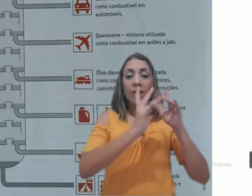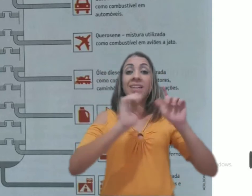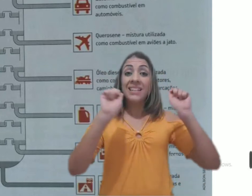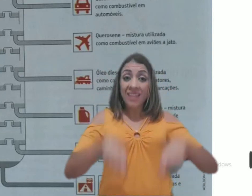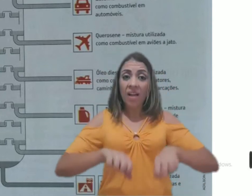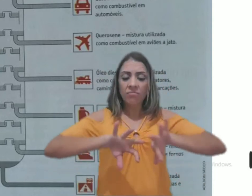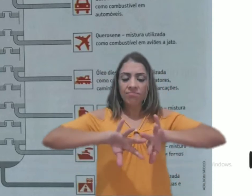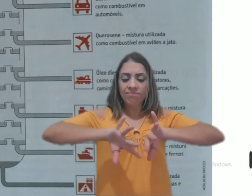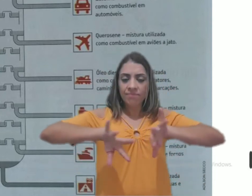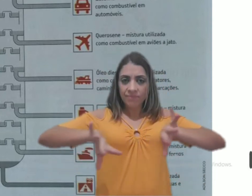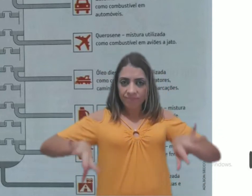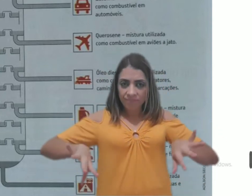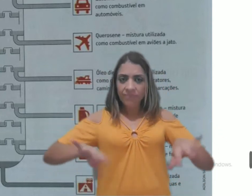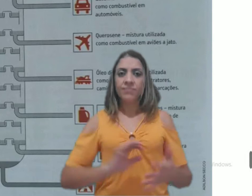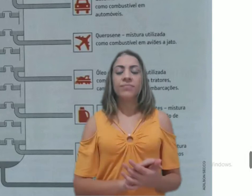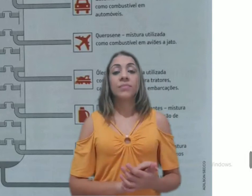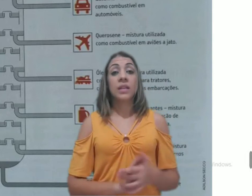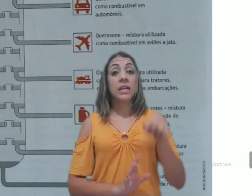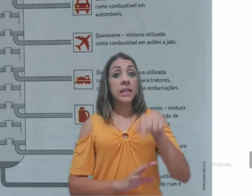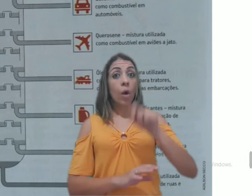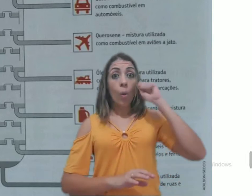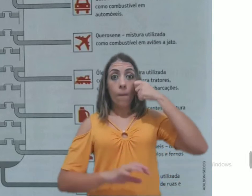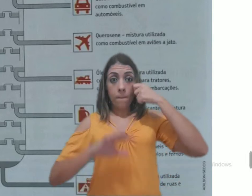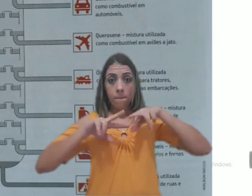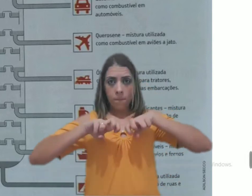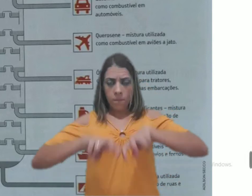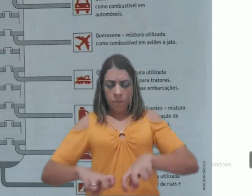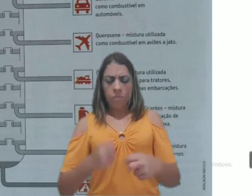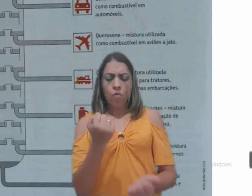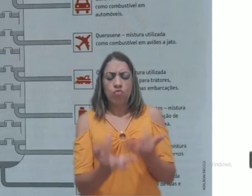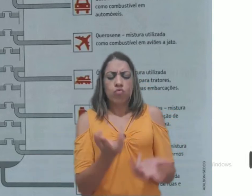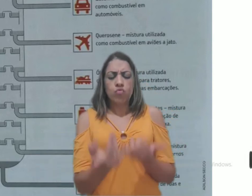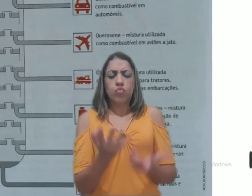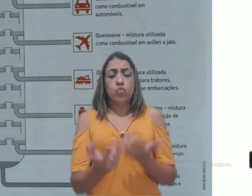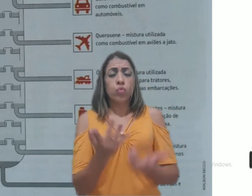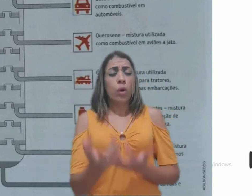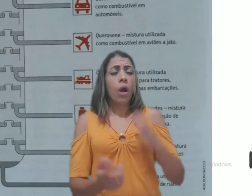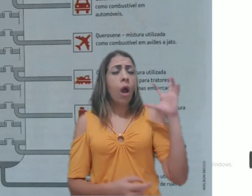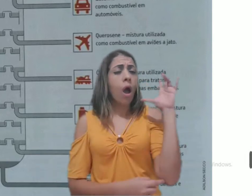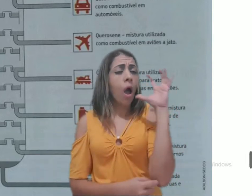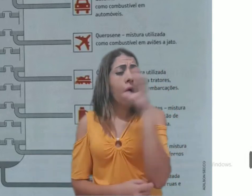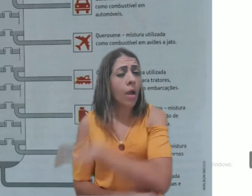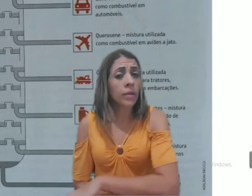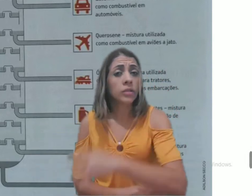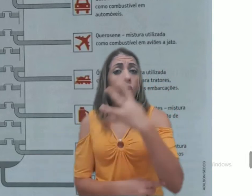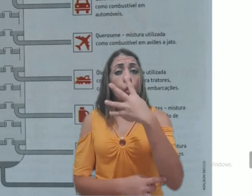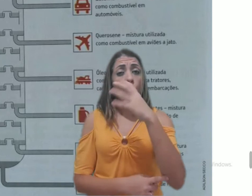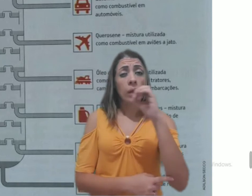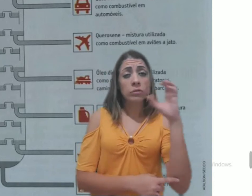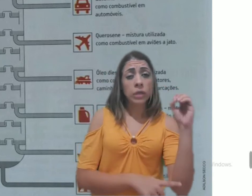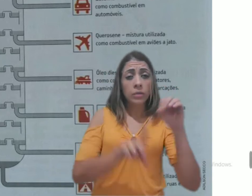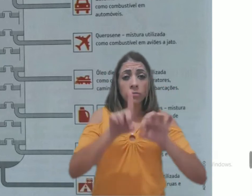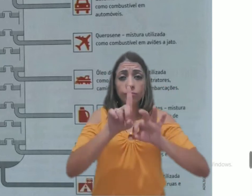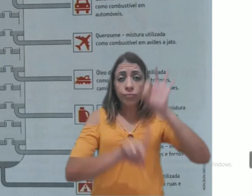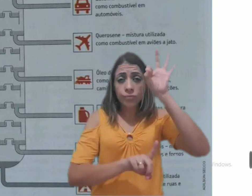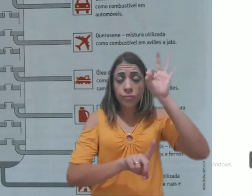separar uma substância da outra. Então, aqui vai ser aquecido esse petróleo a uma temperatura muito alta, 400